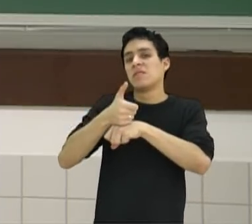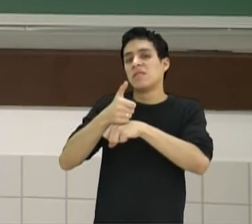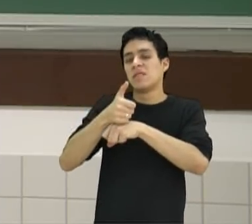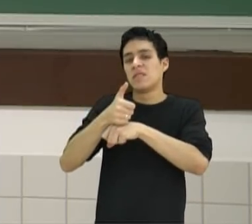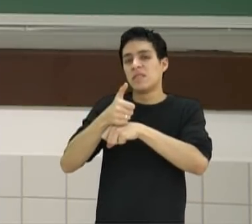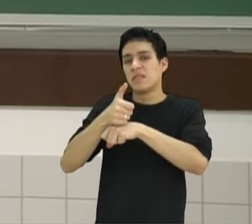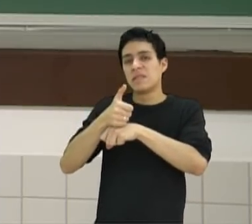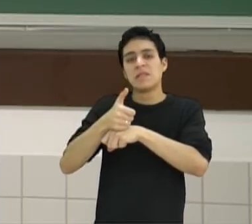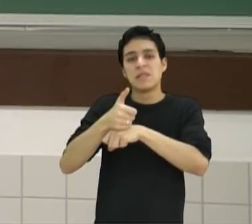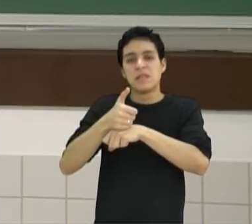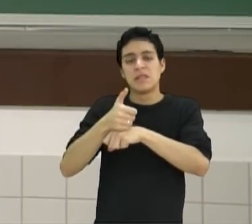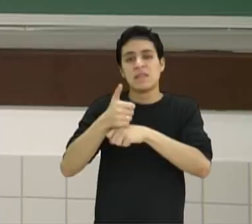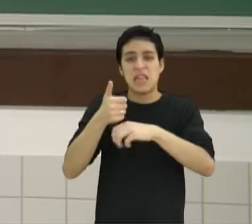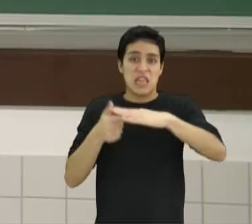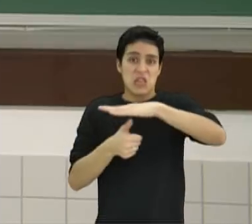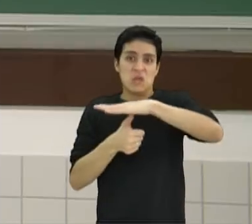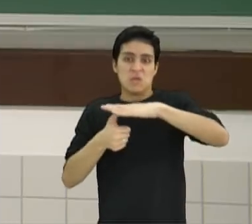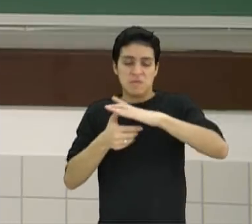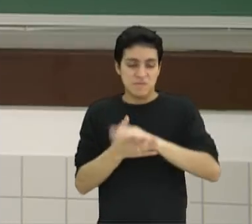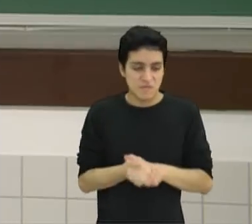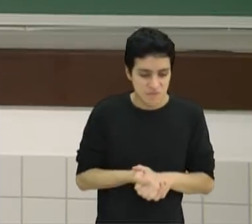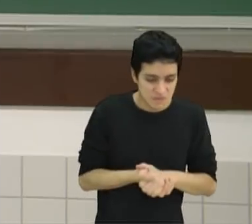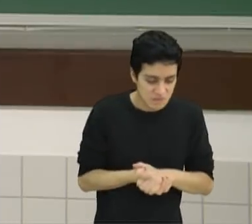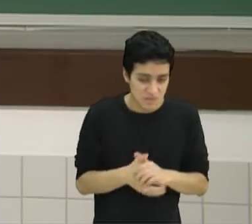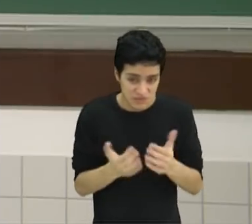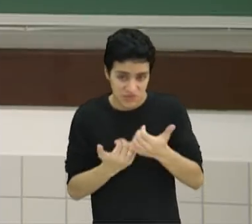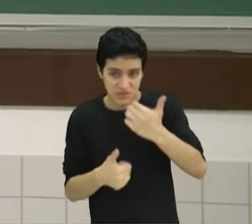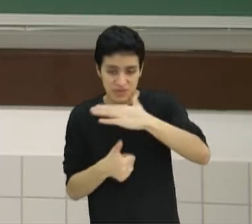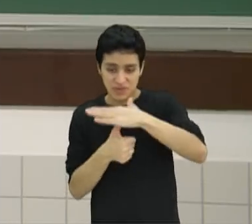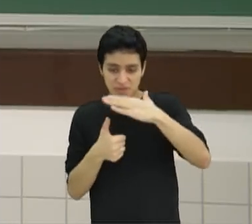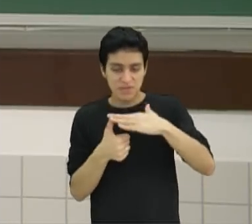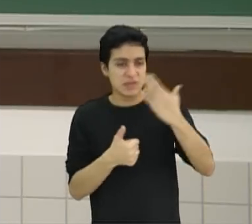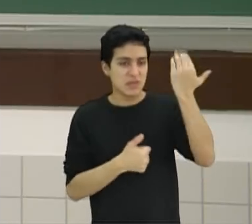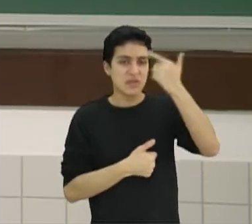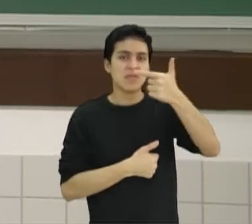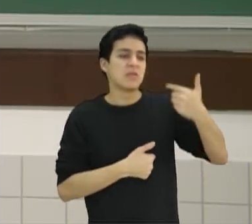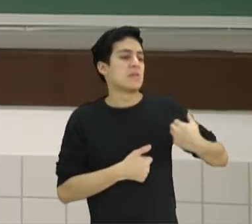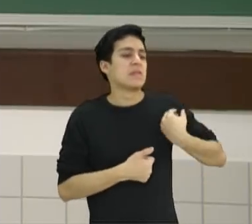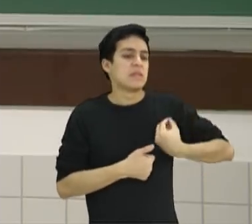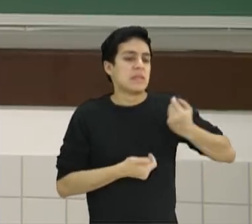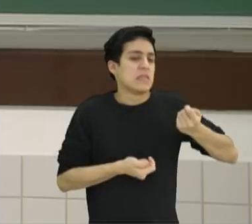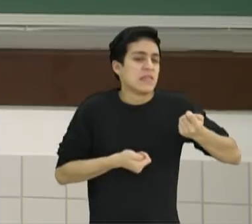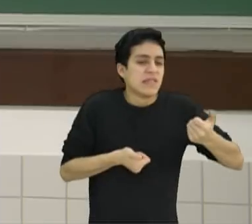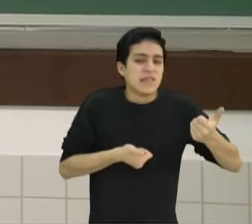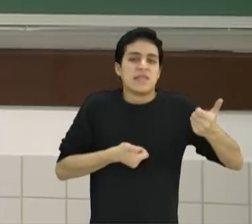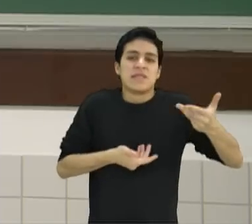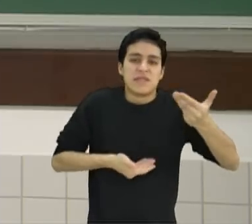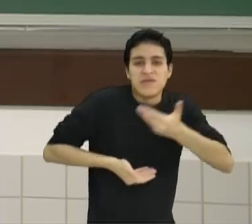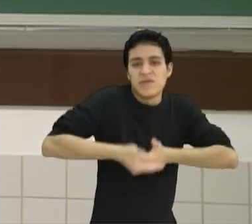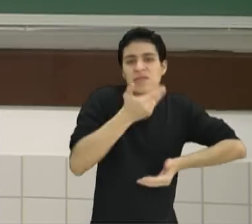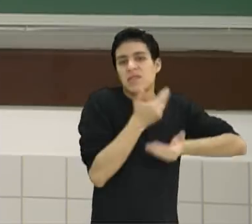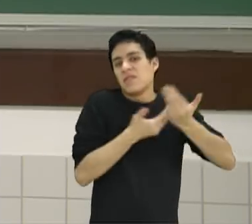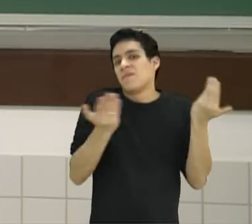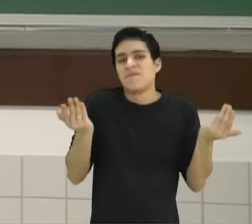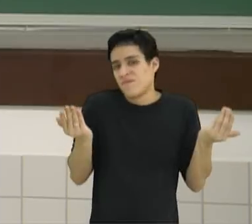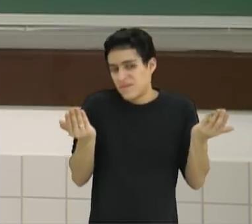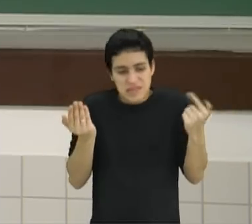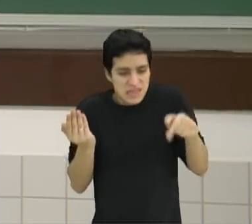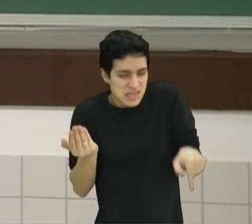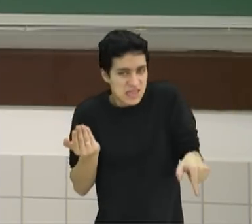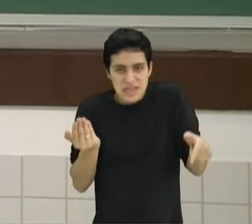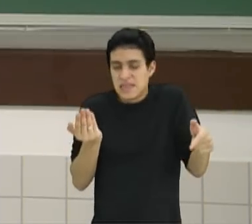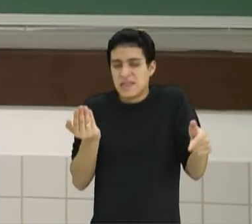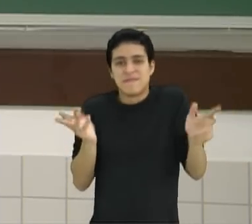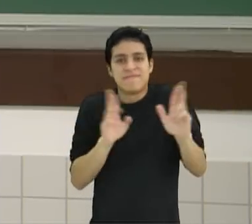Tâmisa. Não havia o entretenimento da época, não era o mesmo de hoje em dia, como a autora diz, o smartphone não